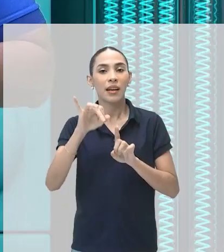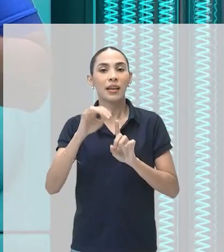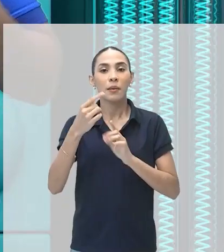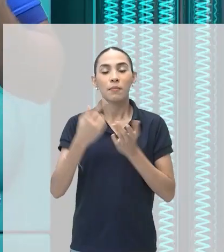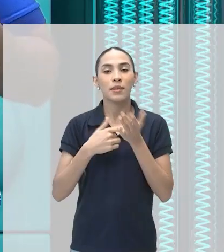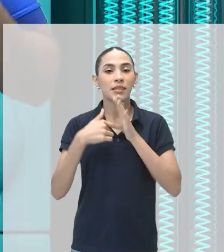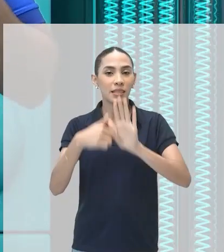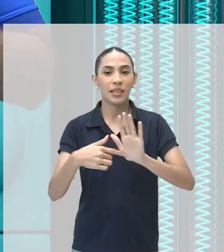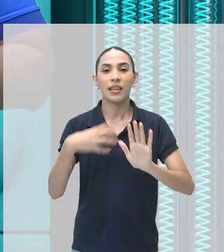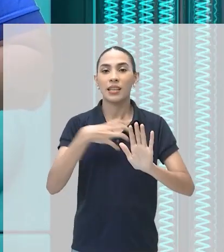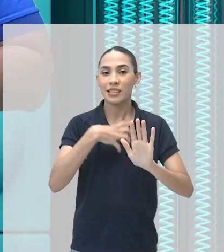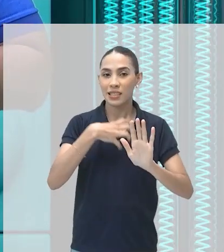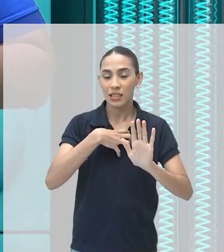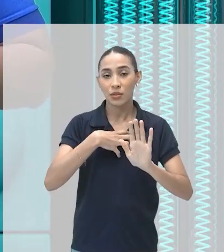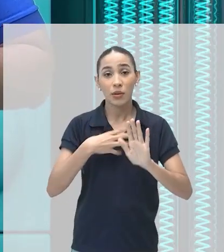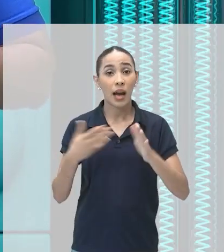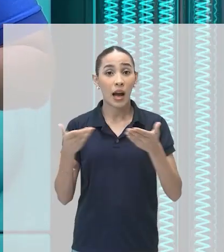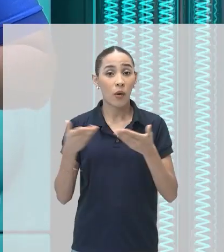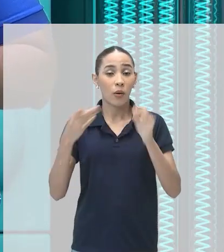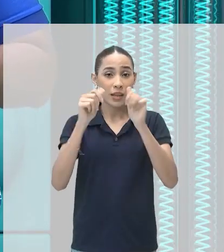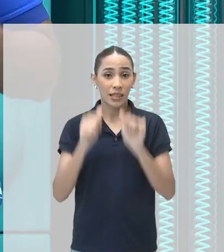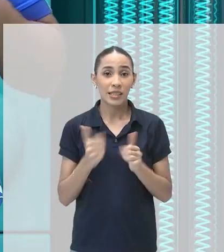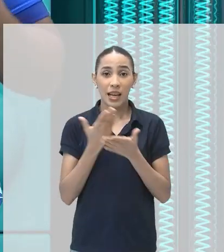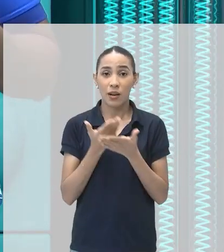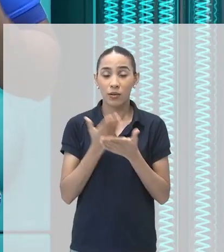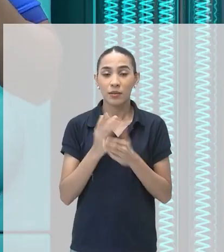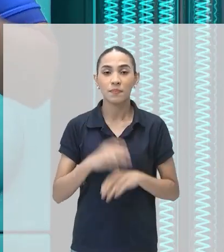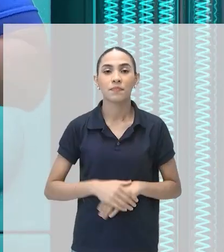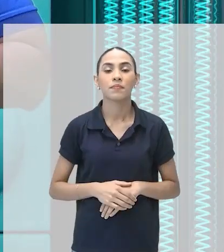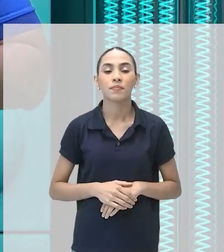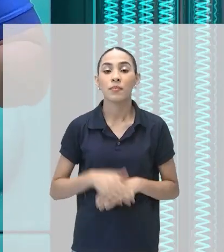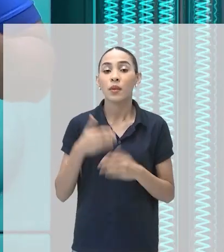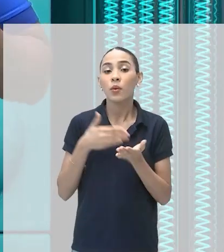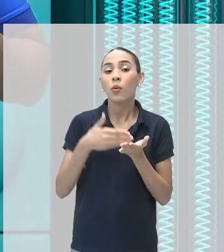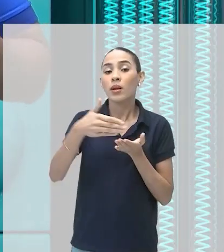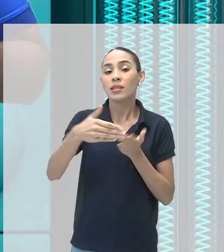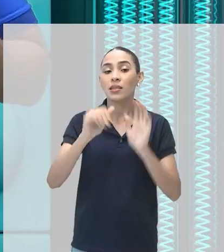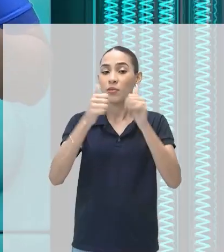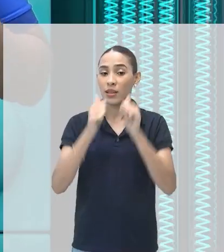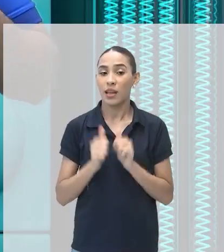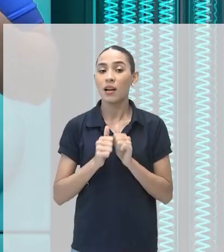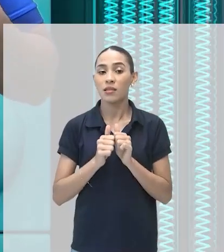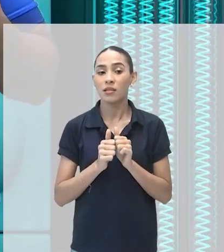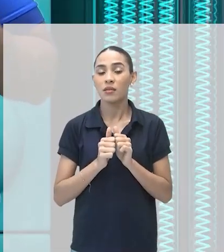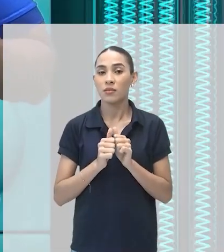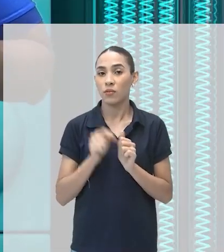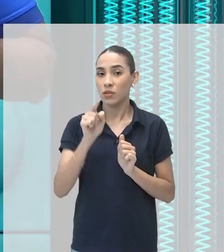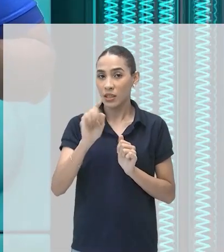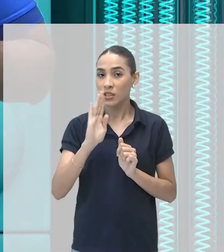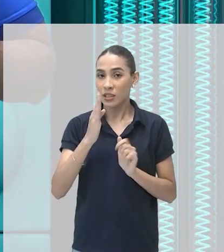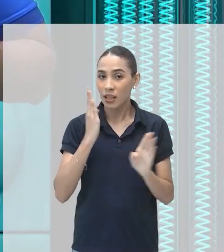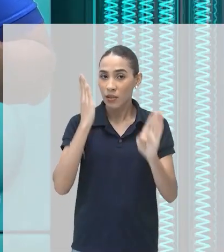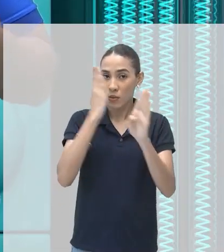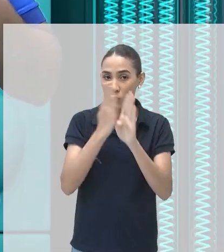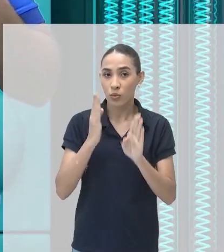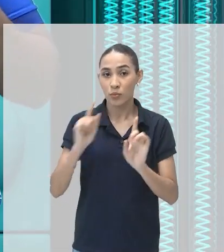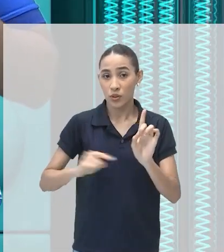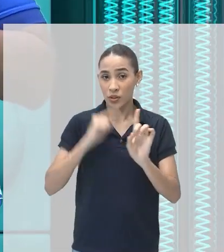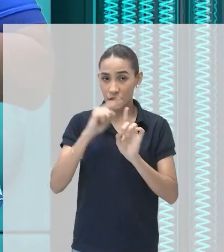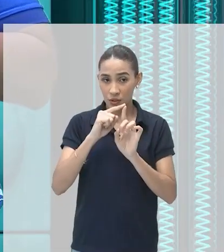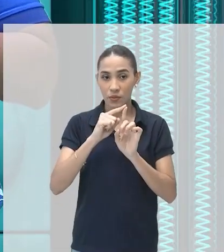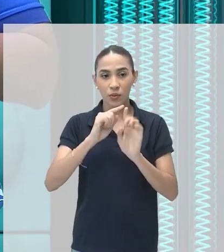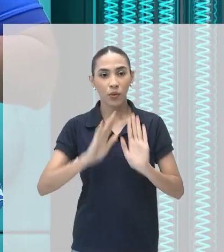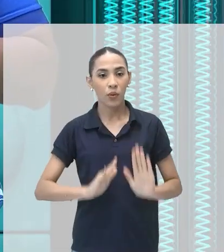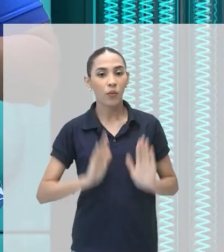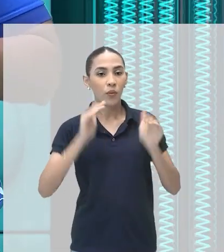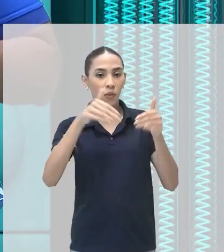de sentido. E é isso que nós vamos explorar nessa aula. Agora, começando a análise, claro, você já identificou a finalidade aí, que está